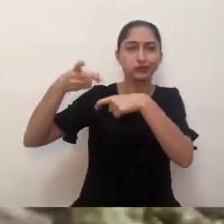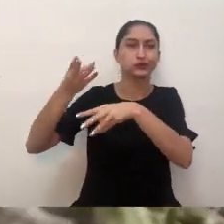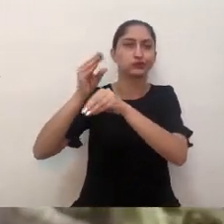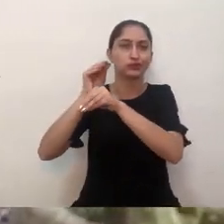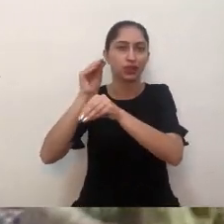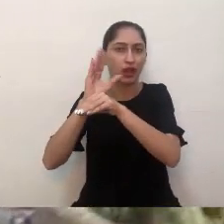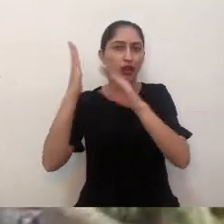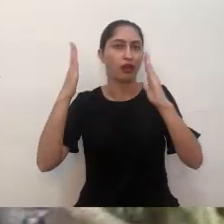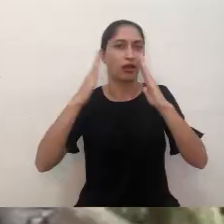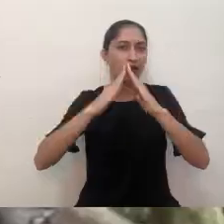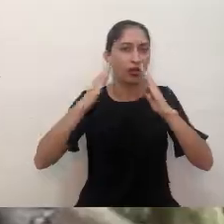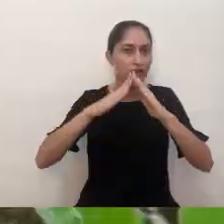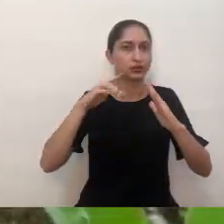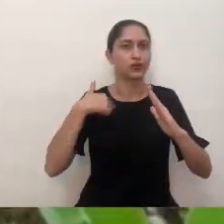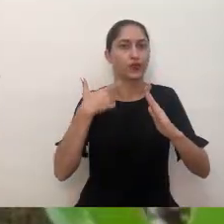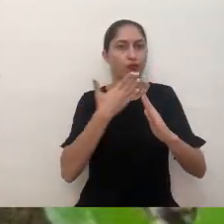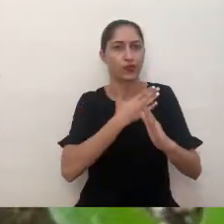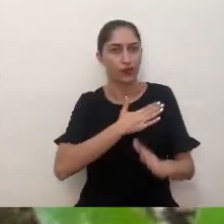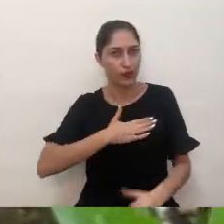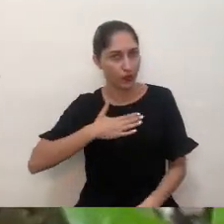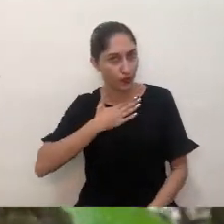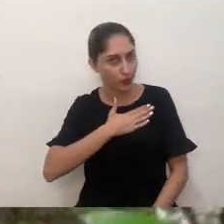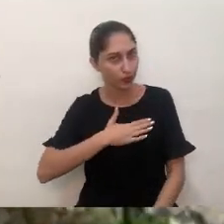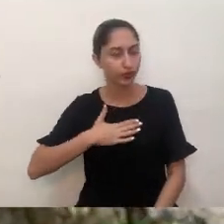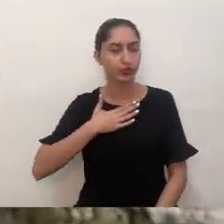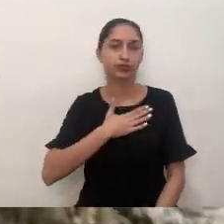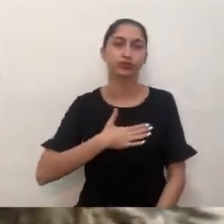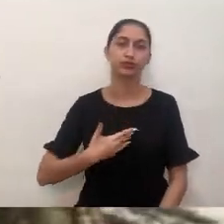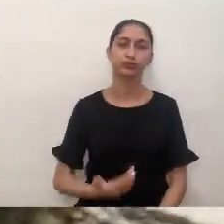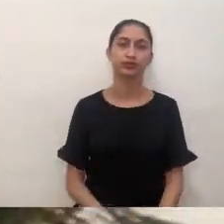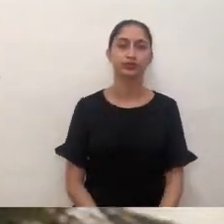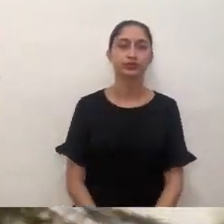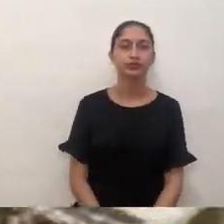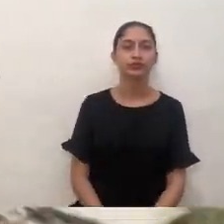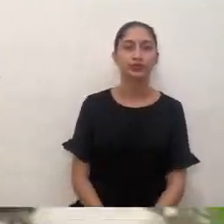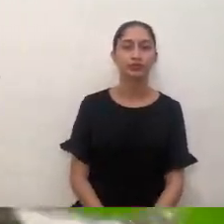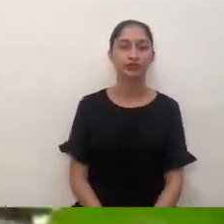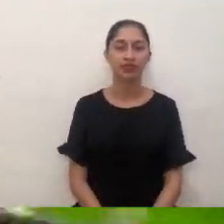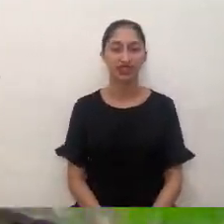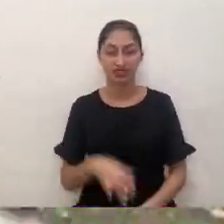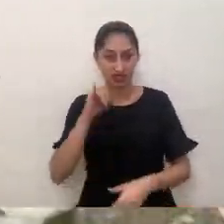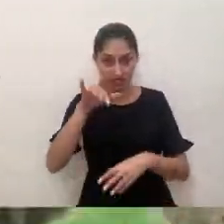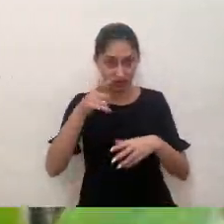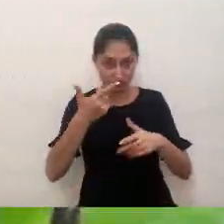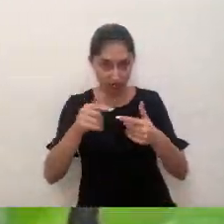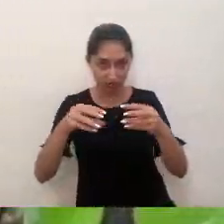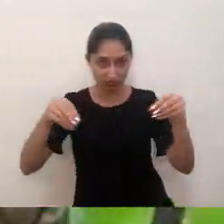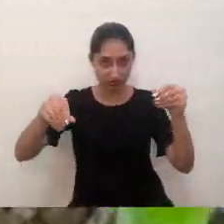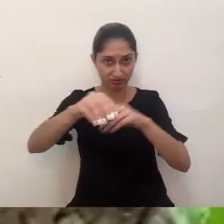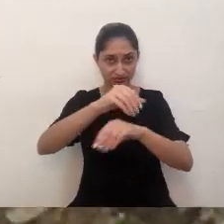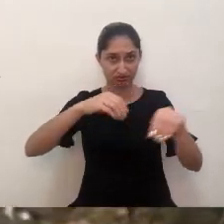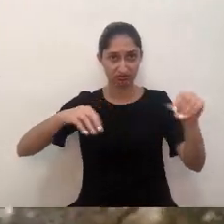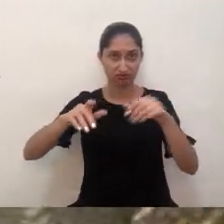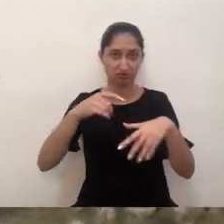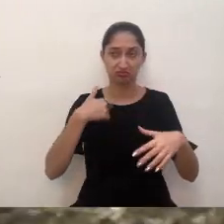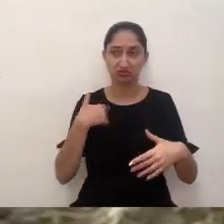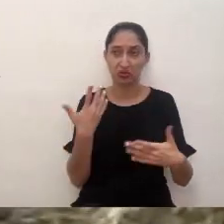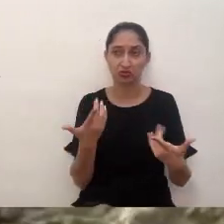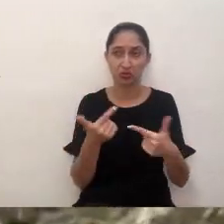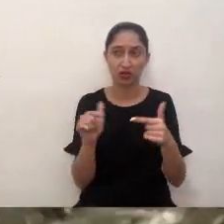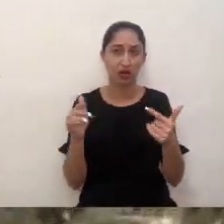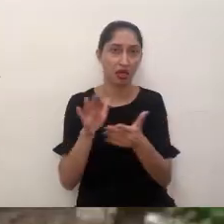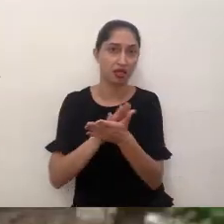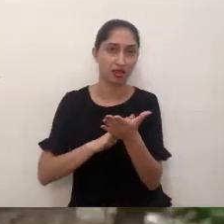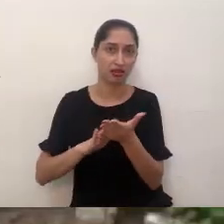casa, também gosto. Então, não seria ninguém sem a terra, pra mexer na terra. É uma coisa que eu mais